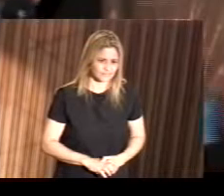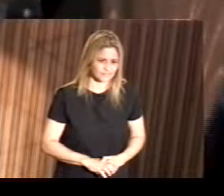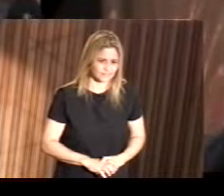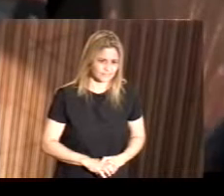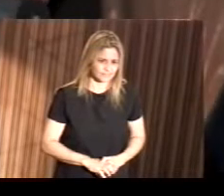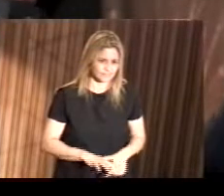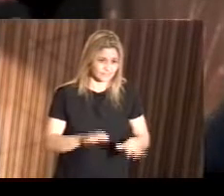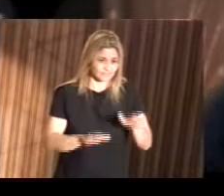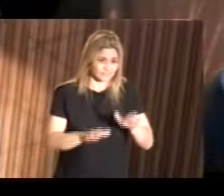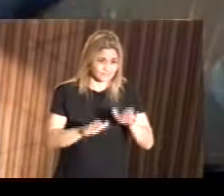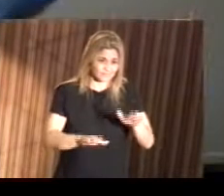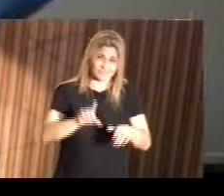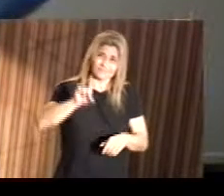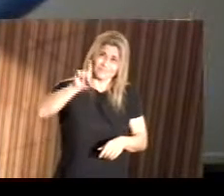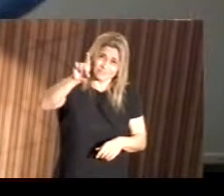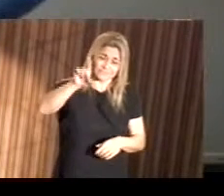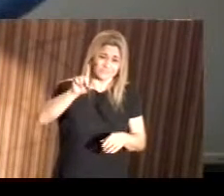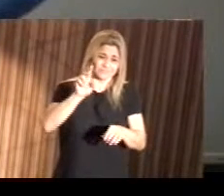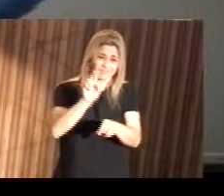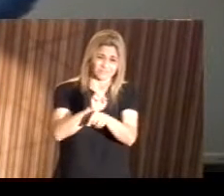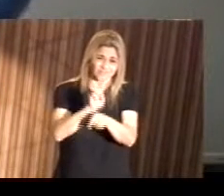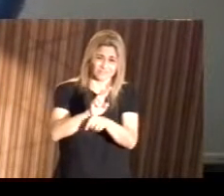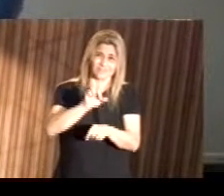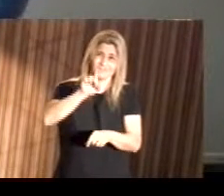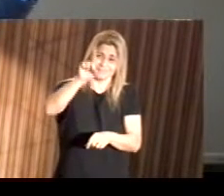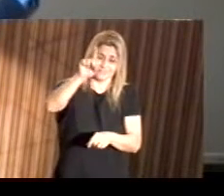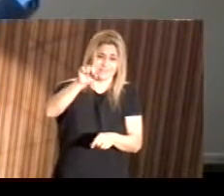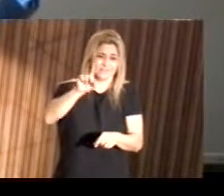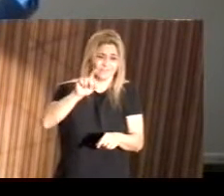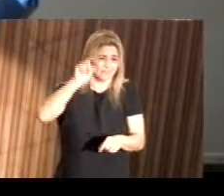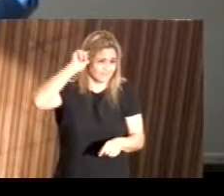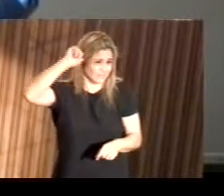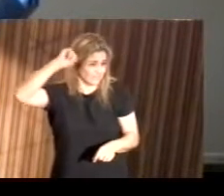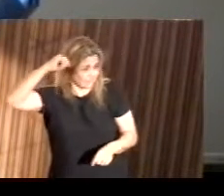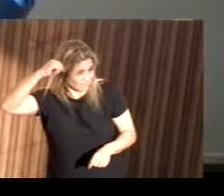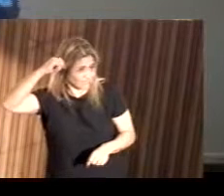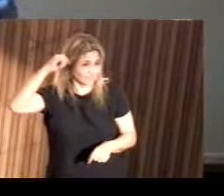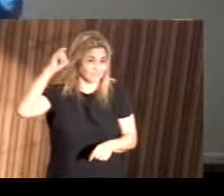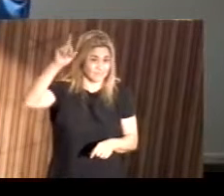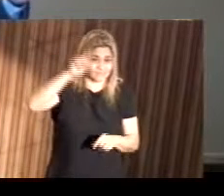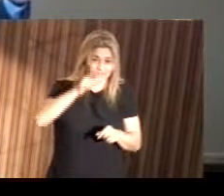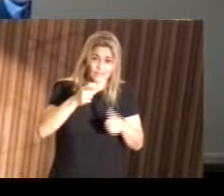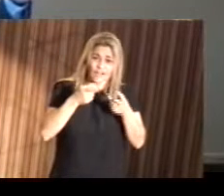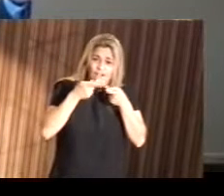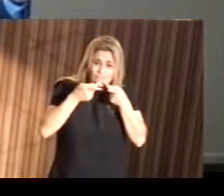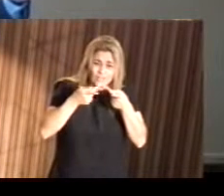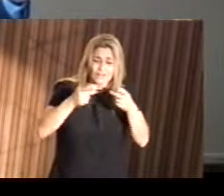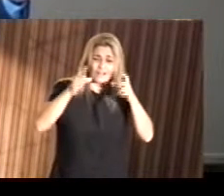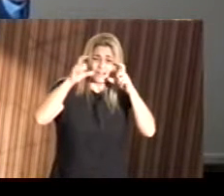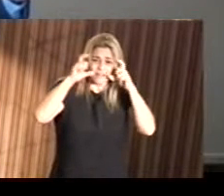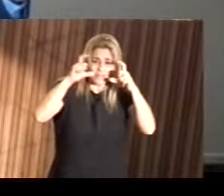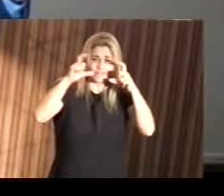Às vezes Deus está disciplinando a tua vida para dizer: acorda, e você não entende.